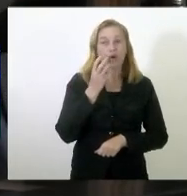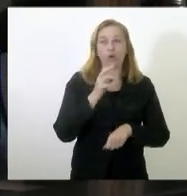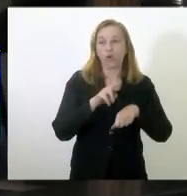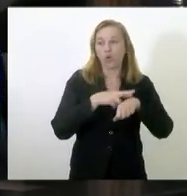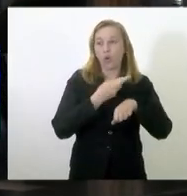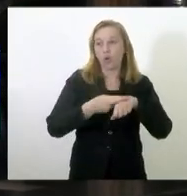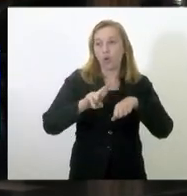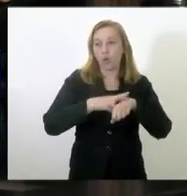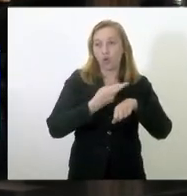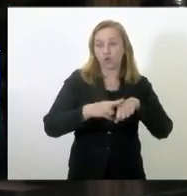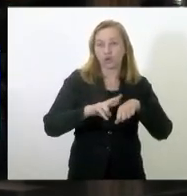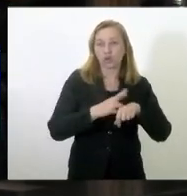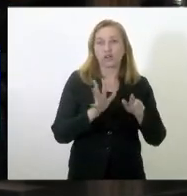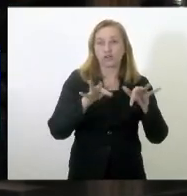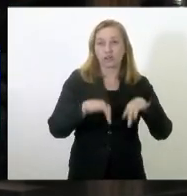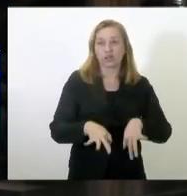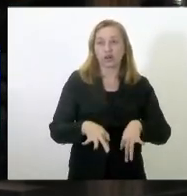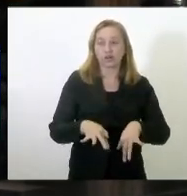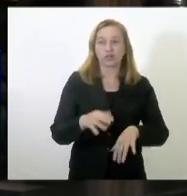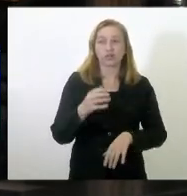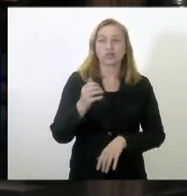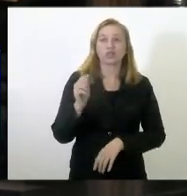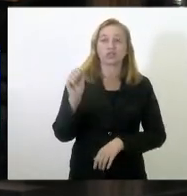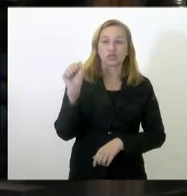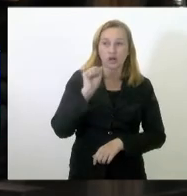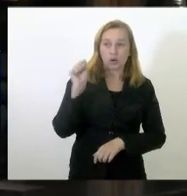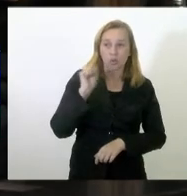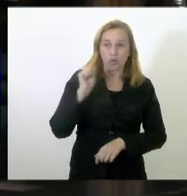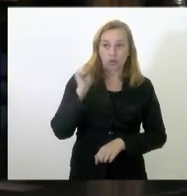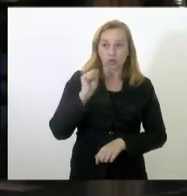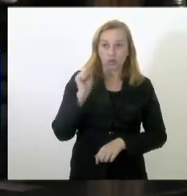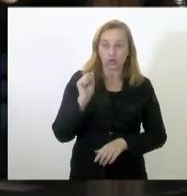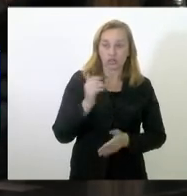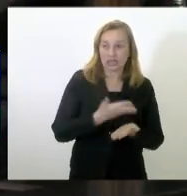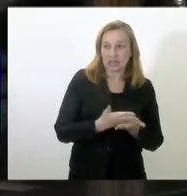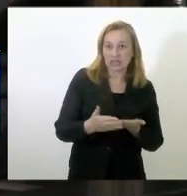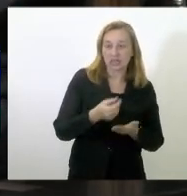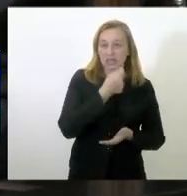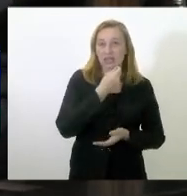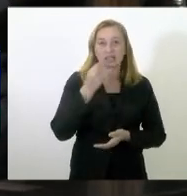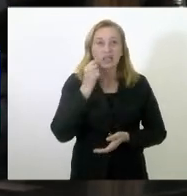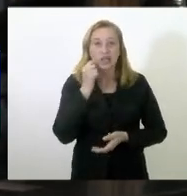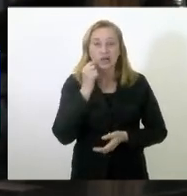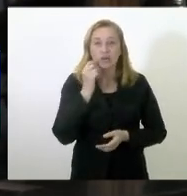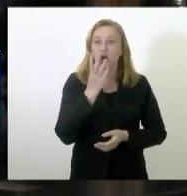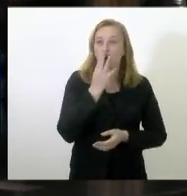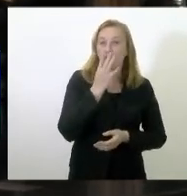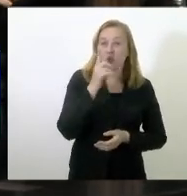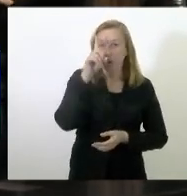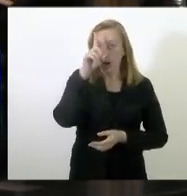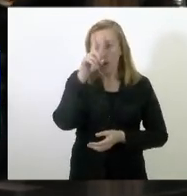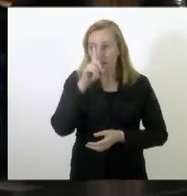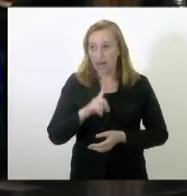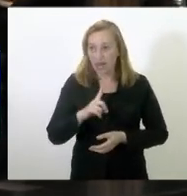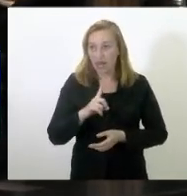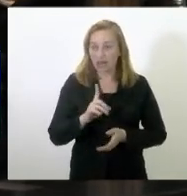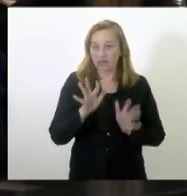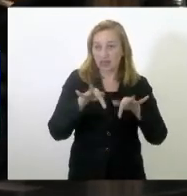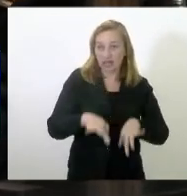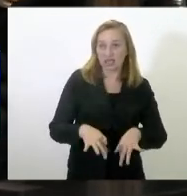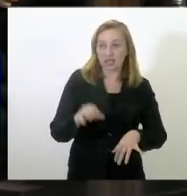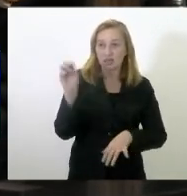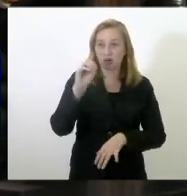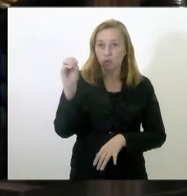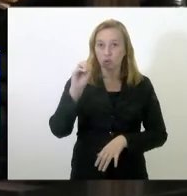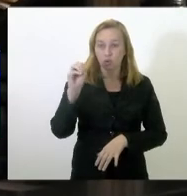Final de agosto, início de setembro, floram na cor amarela. E fecham outubro na cor